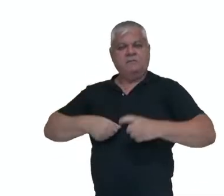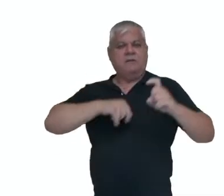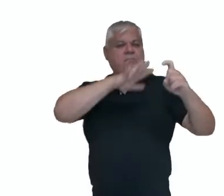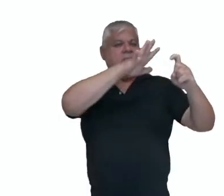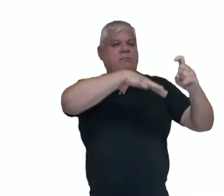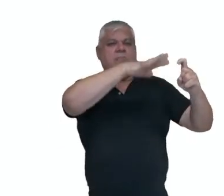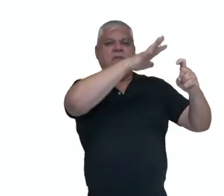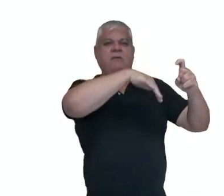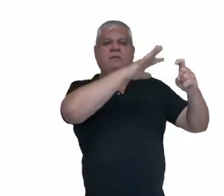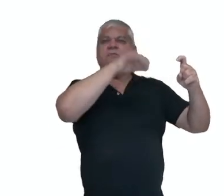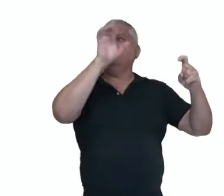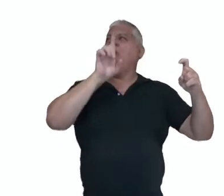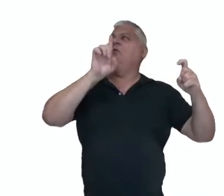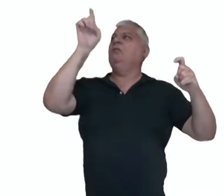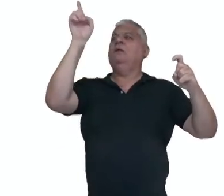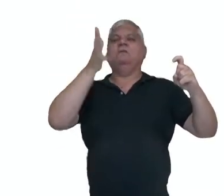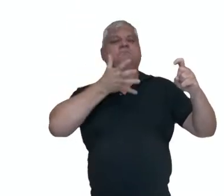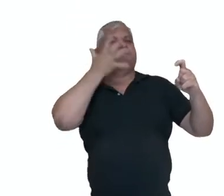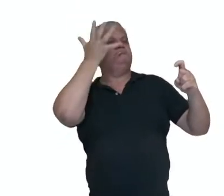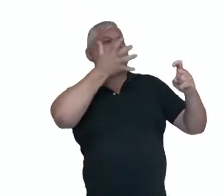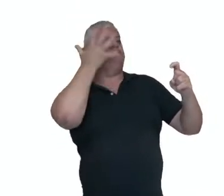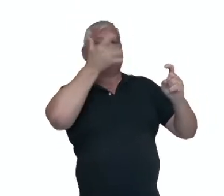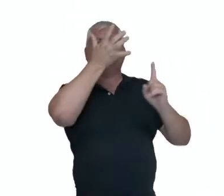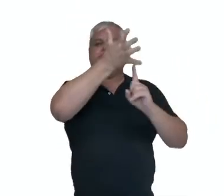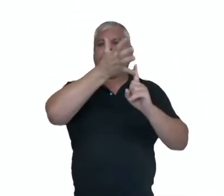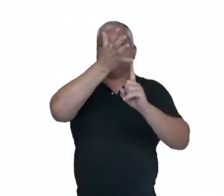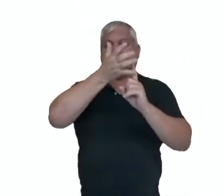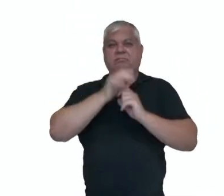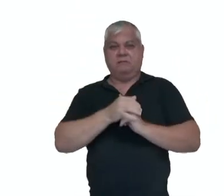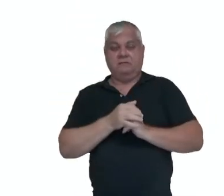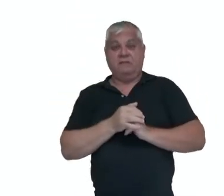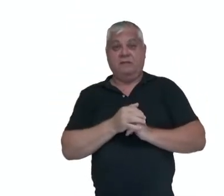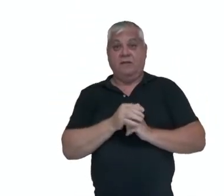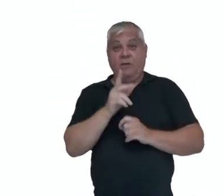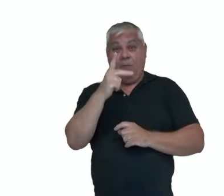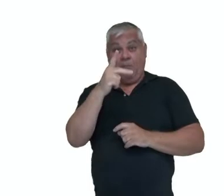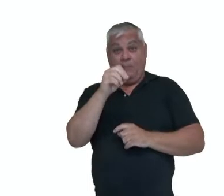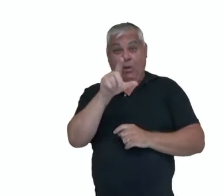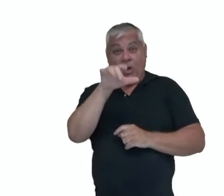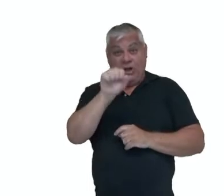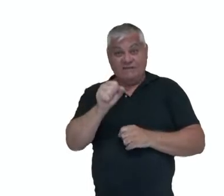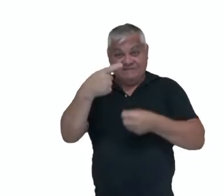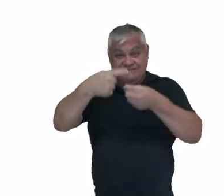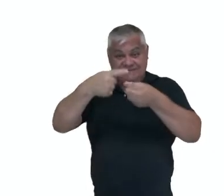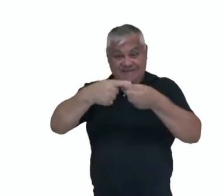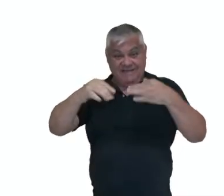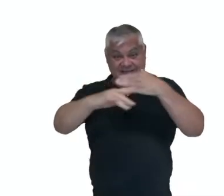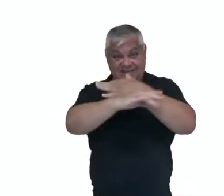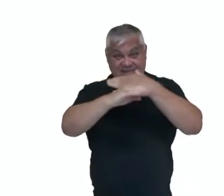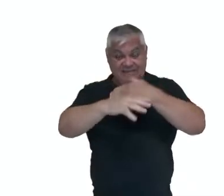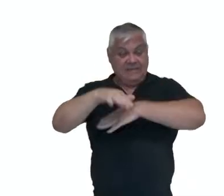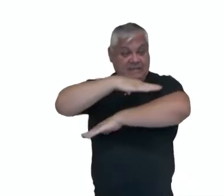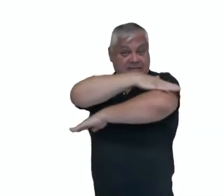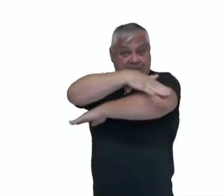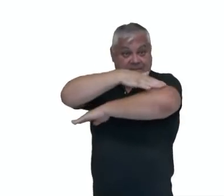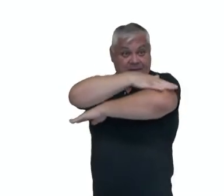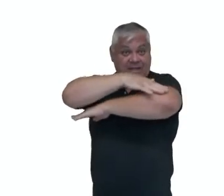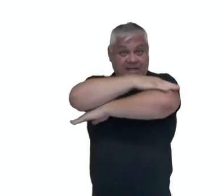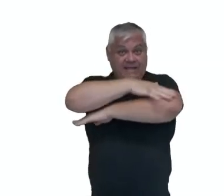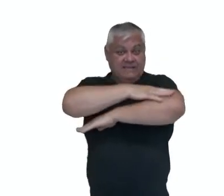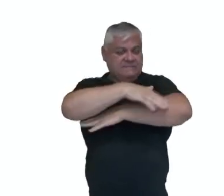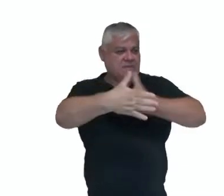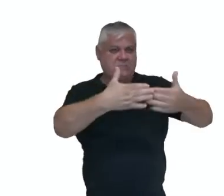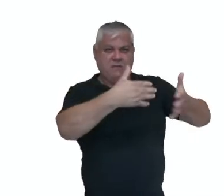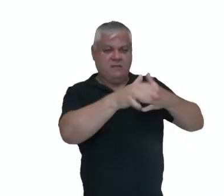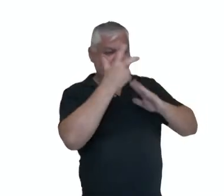inspiração divina, na polis grega a palavra era um direito do cidadão, que na ágora, espaço público, né, estou falando para